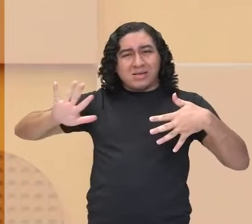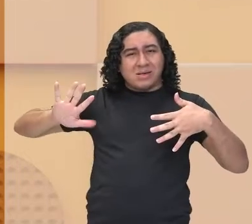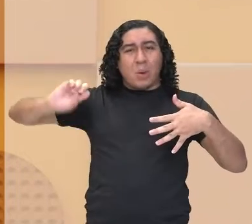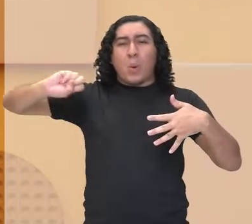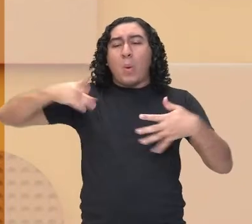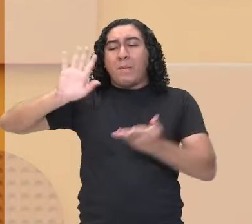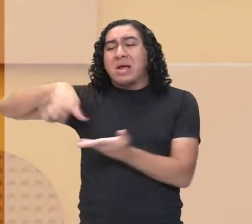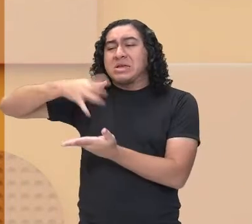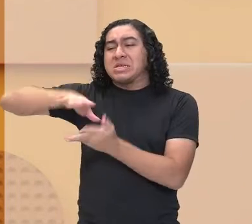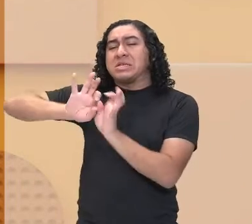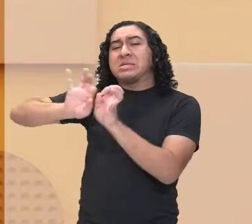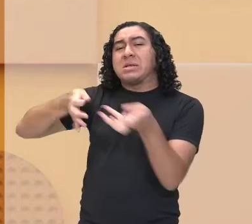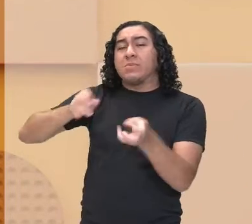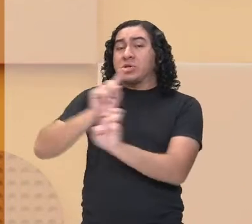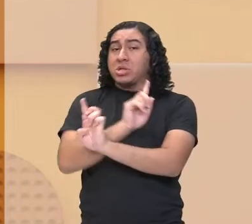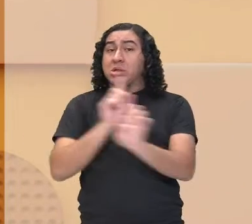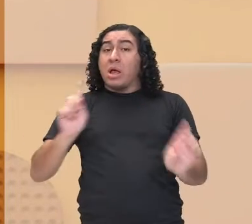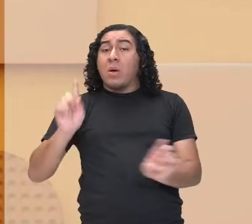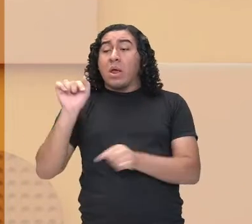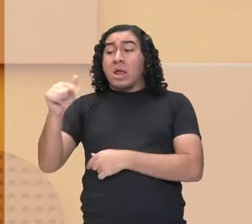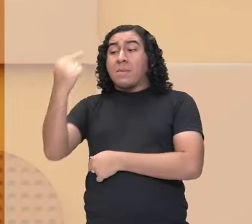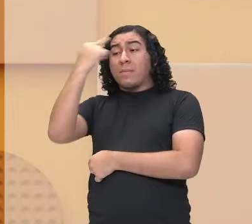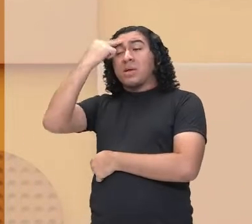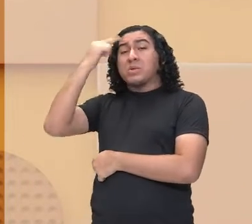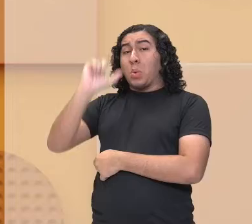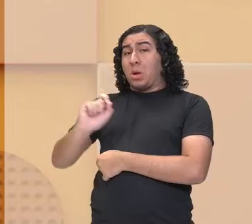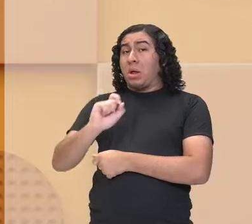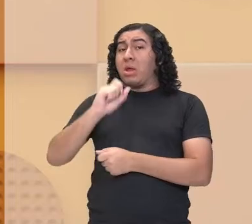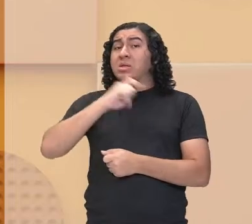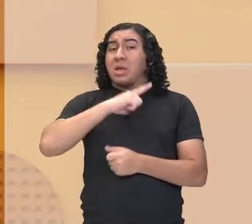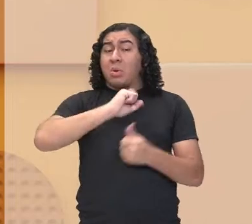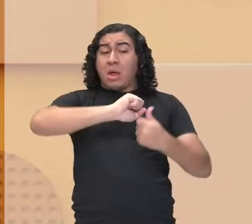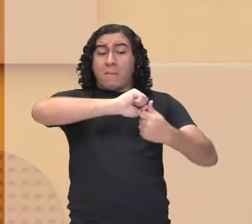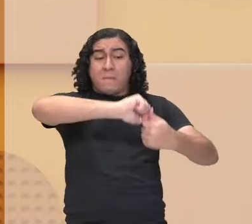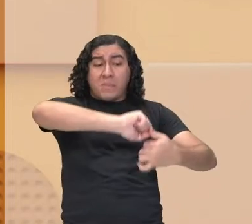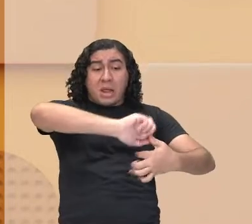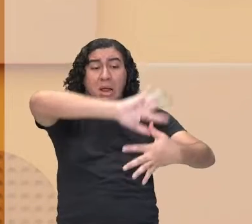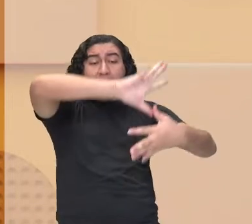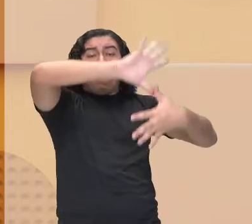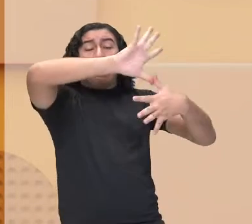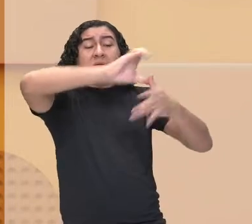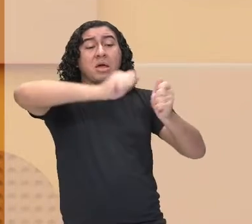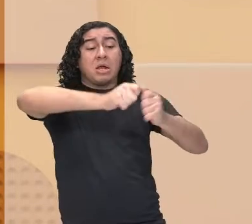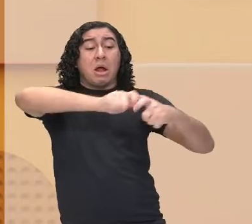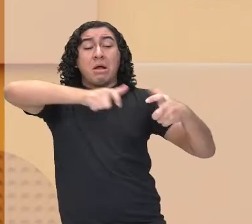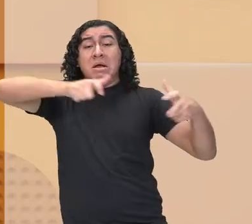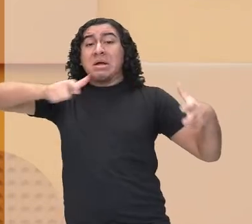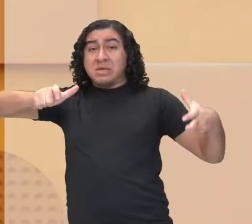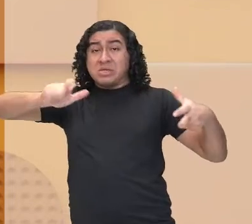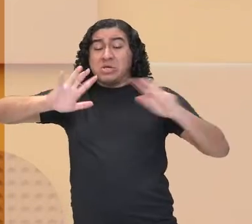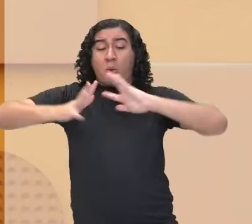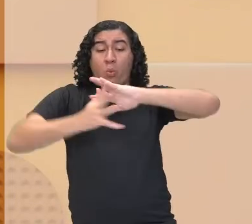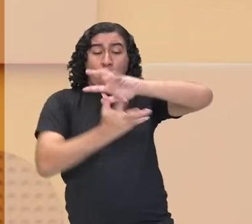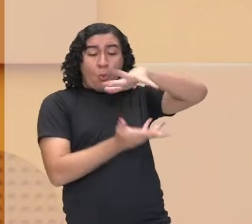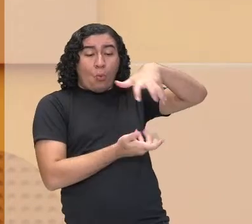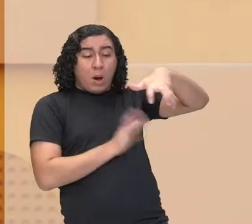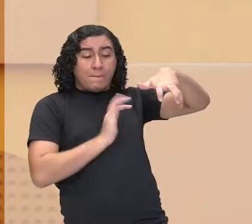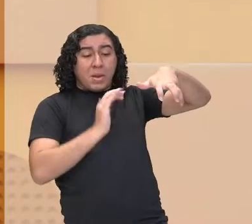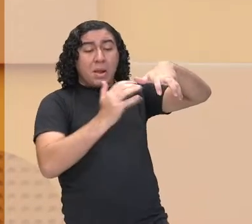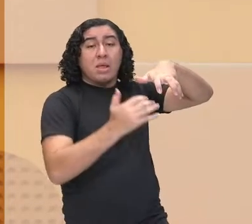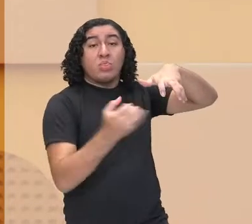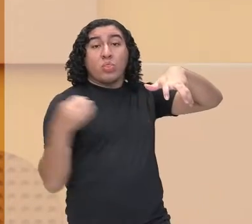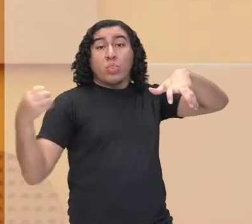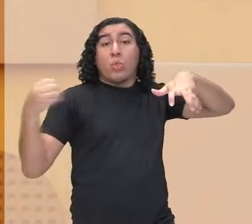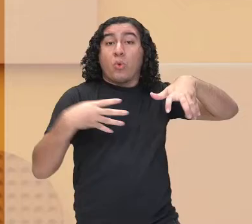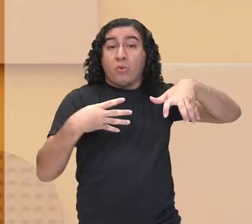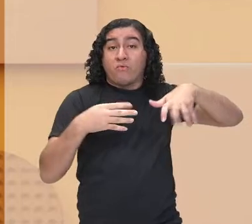ilha simples, mas ele vai ser o primeiro que vai dizer, olha, isso aqui é um continente novo, é um novo mundo. Então,